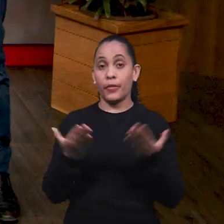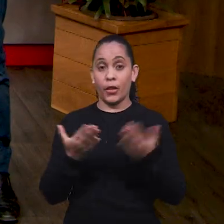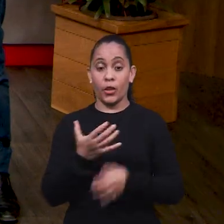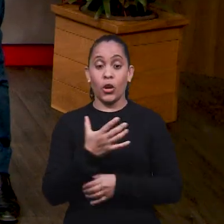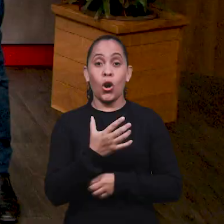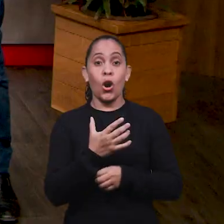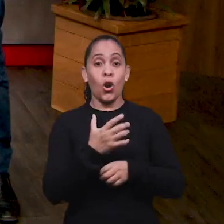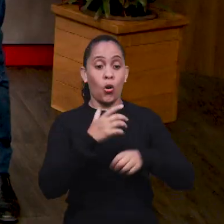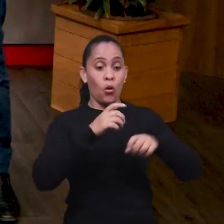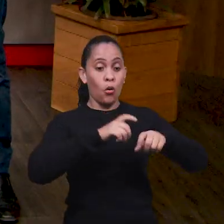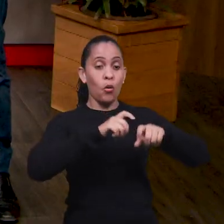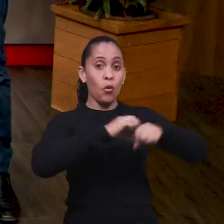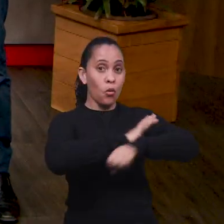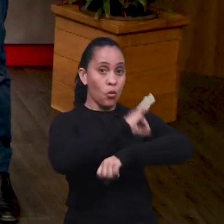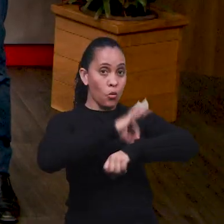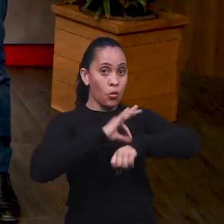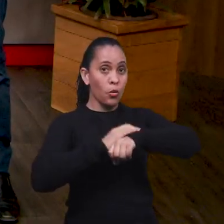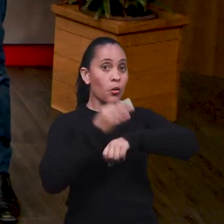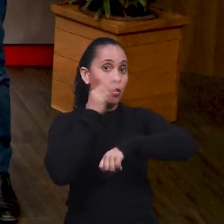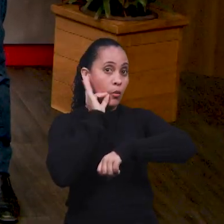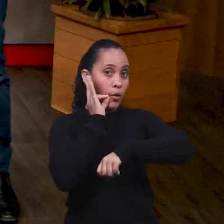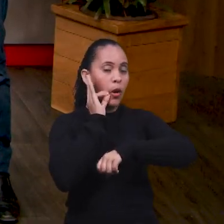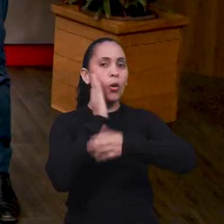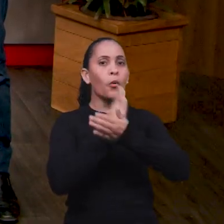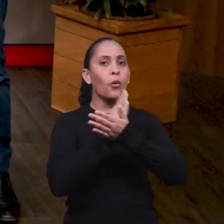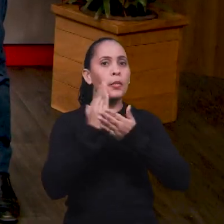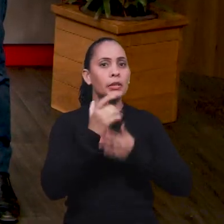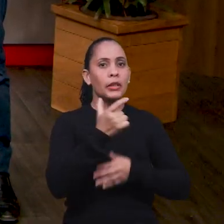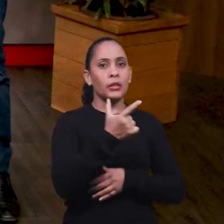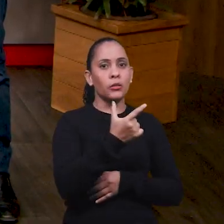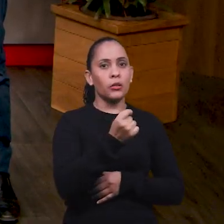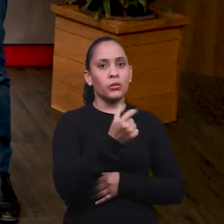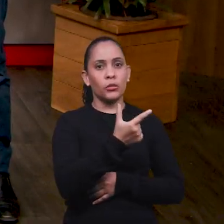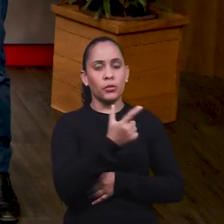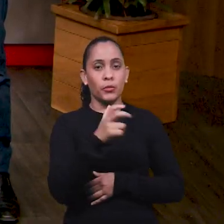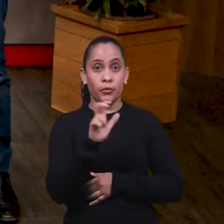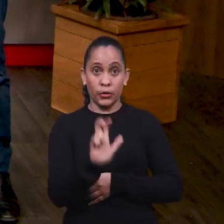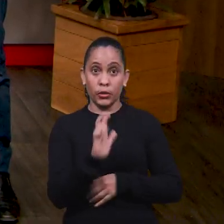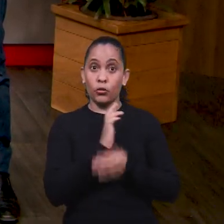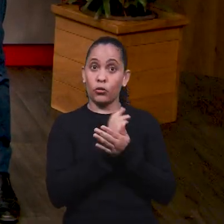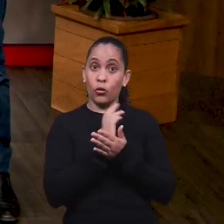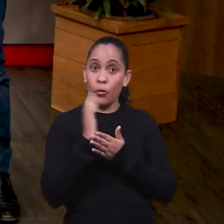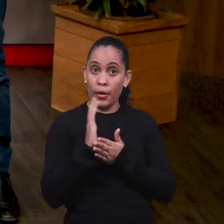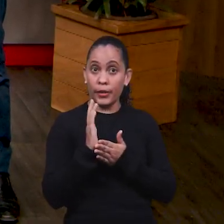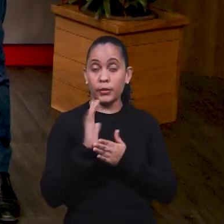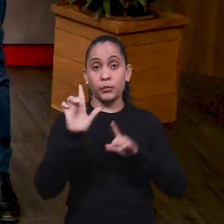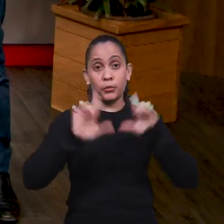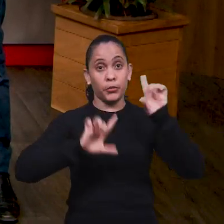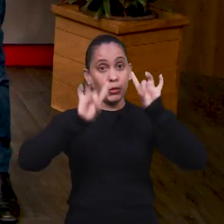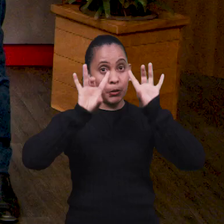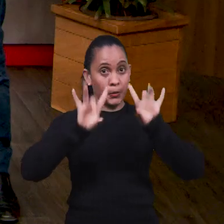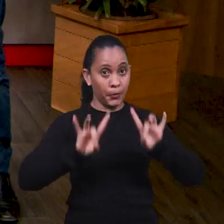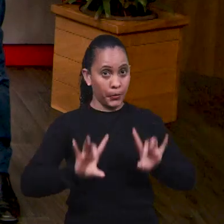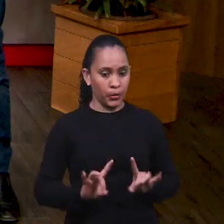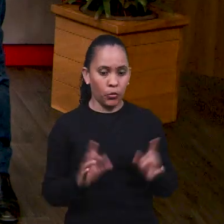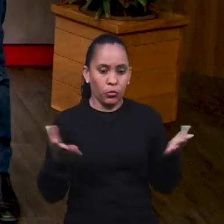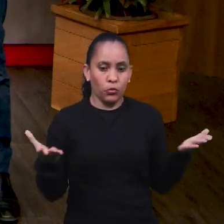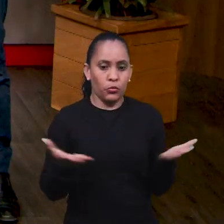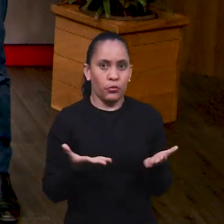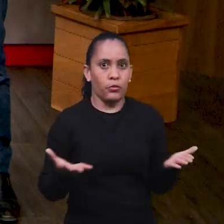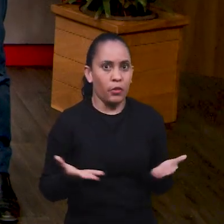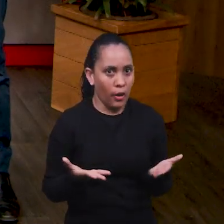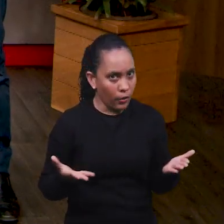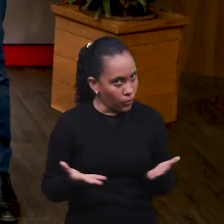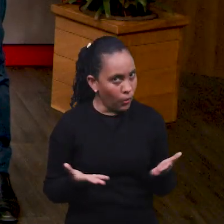O ano safra 2025 acaba de começar. Acompanhe agora uma reportagem especial sobre a